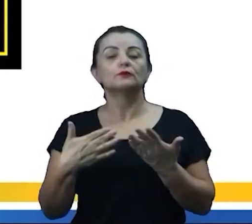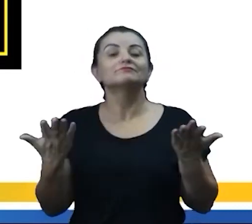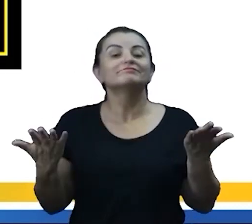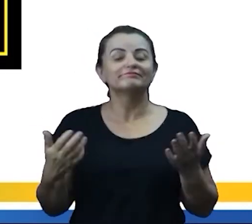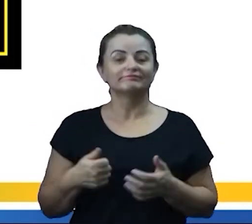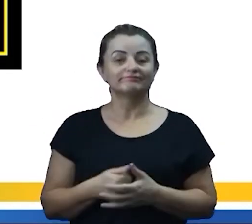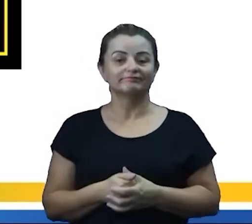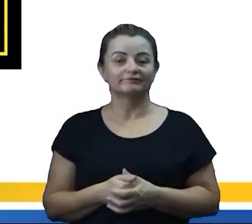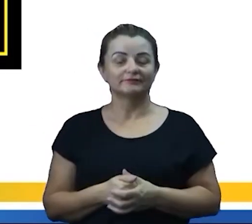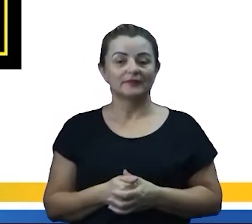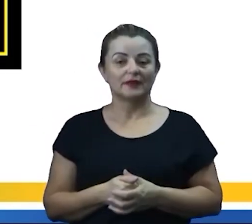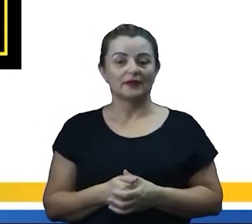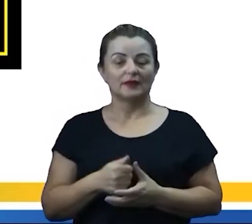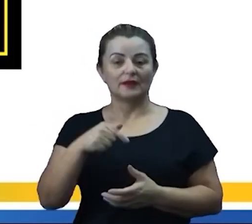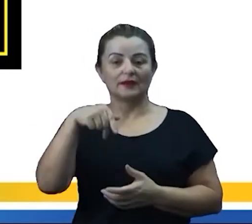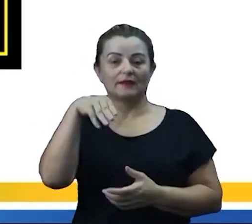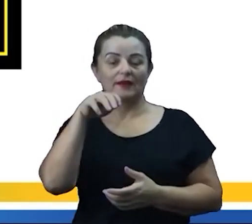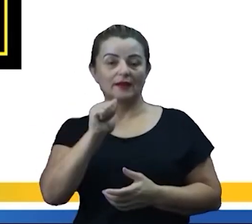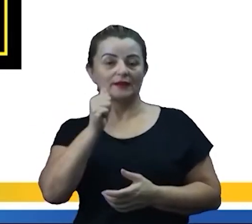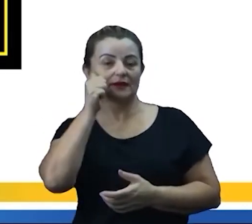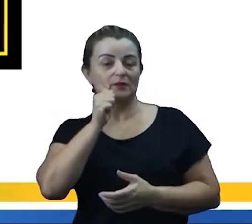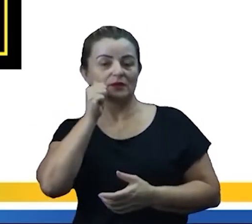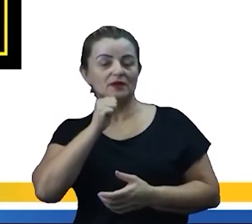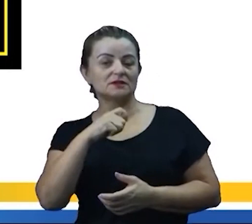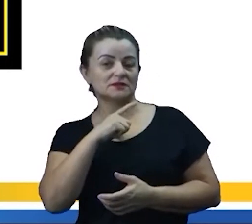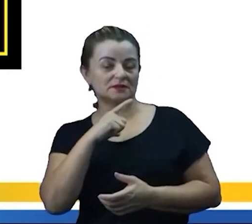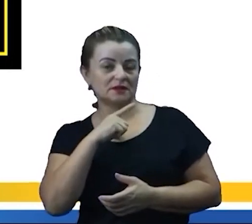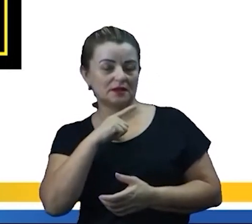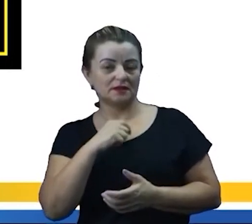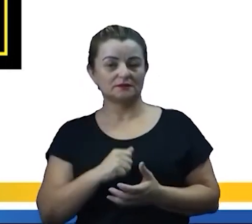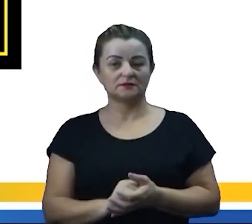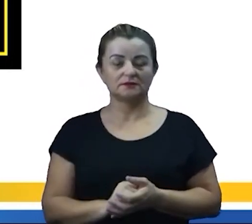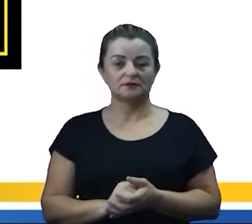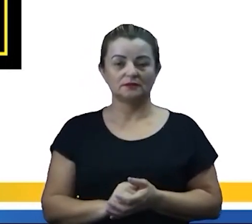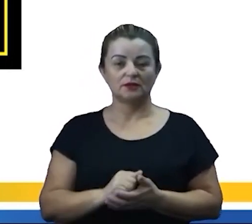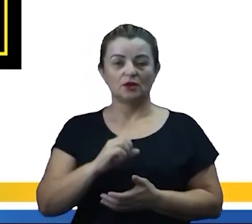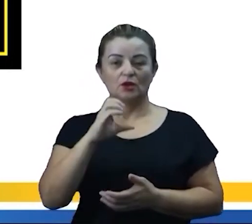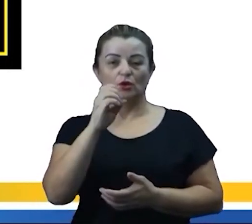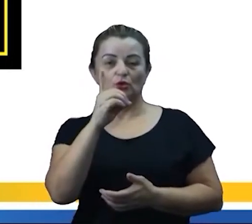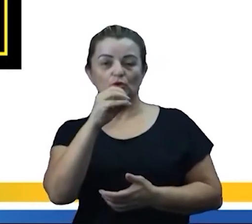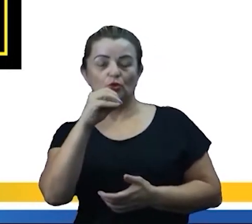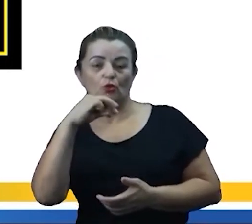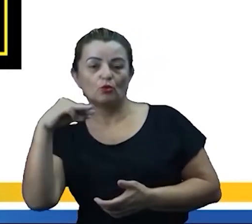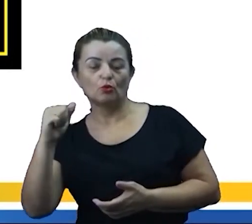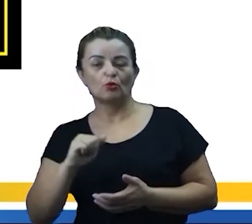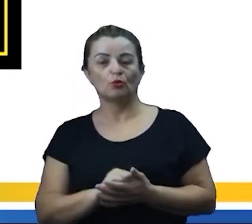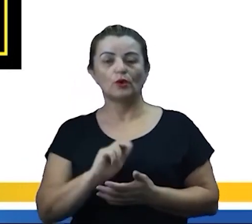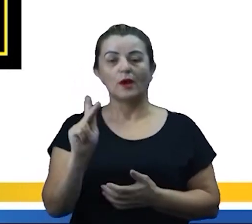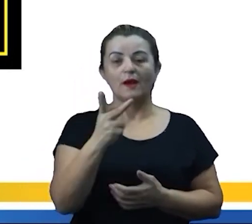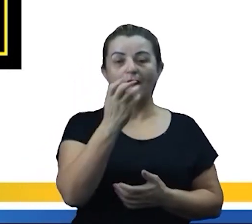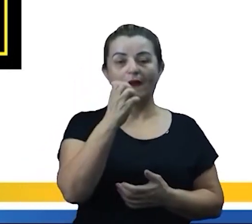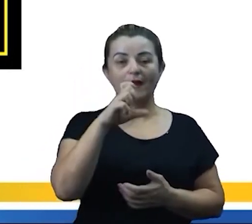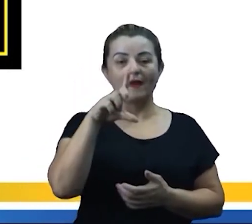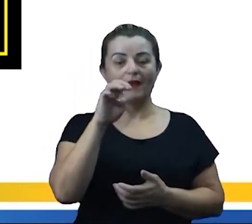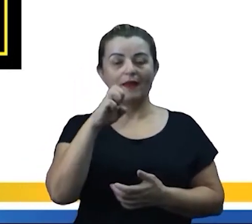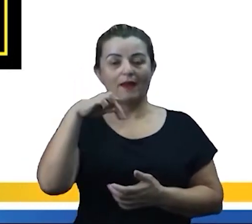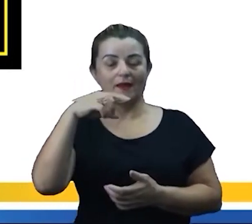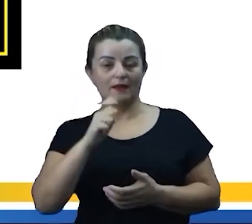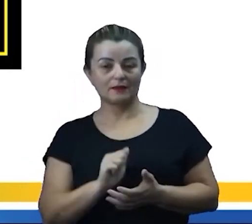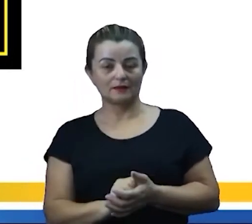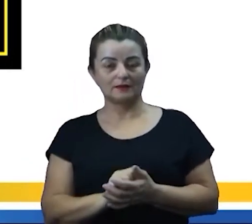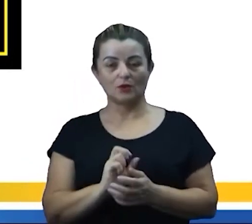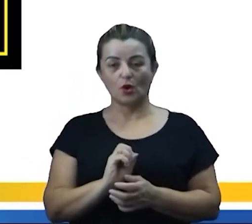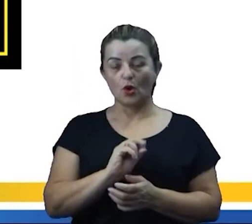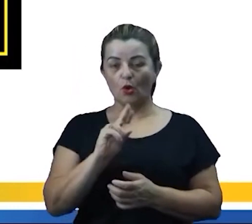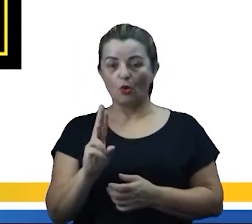aí, gente? Queda que as mulheres têm para os tolos, Dom Casmurro, Helena, Ressurreição